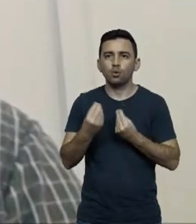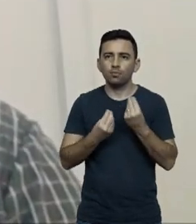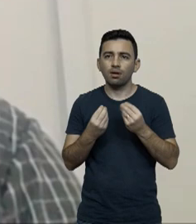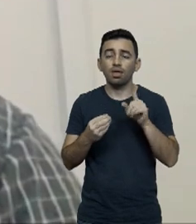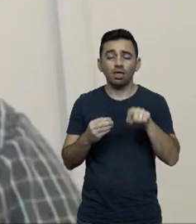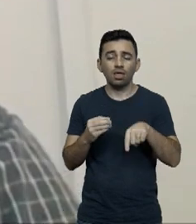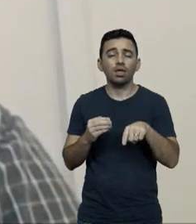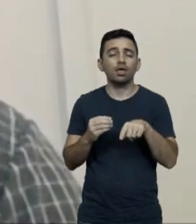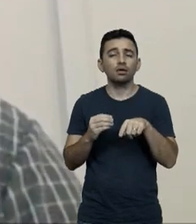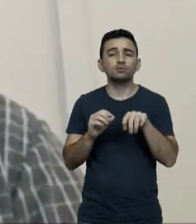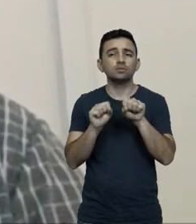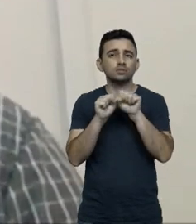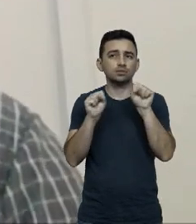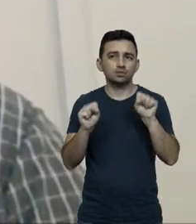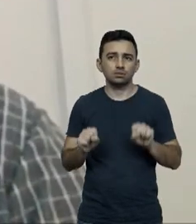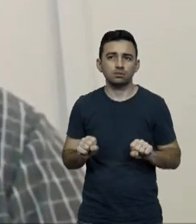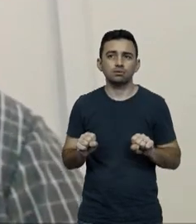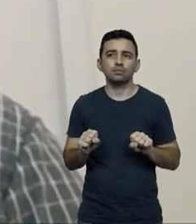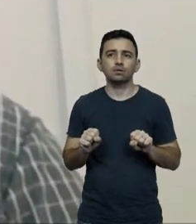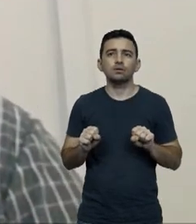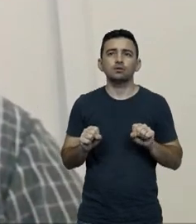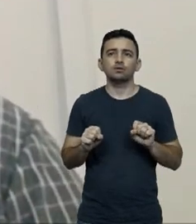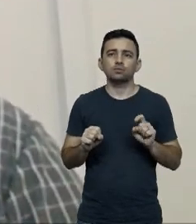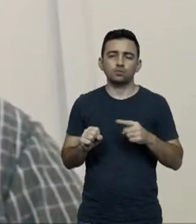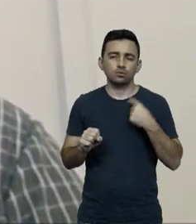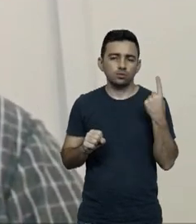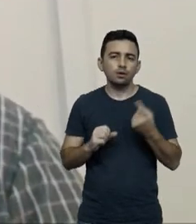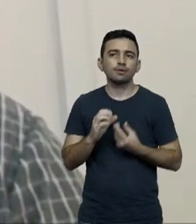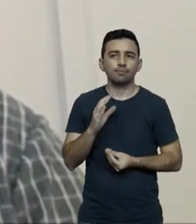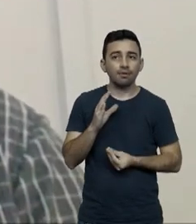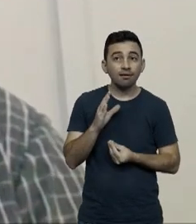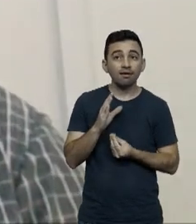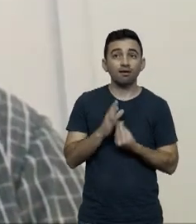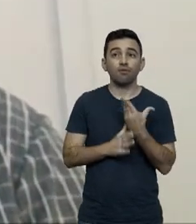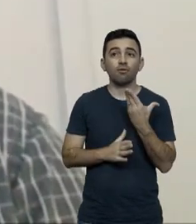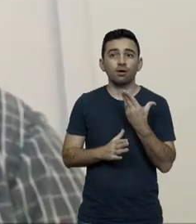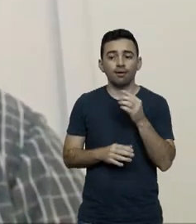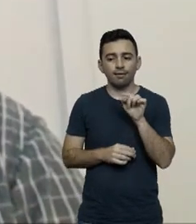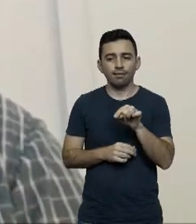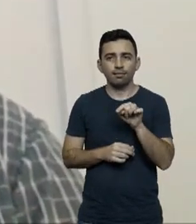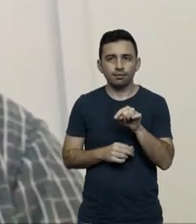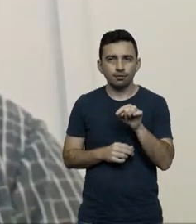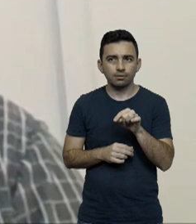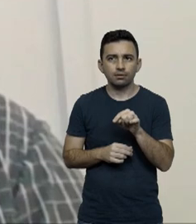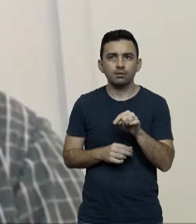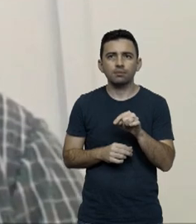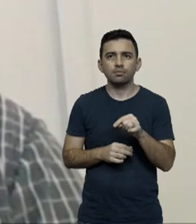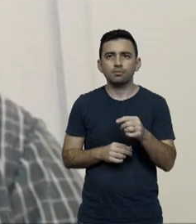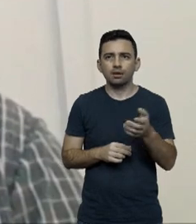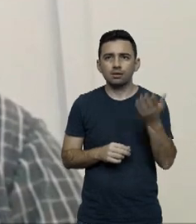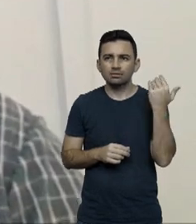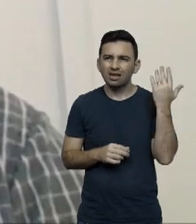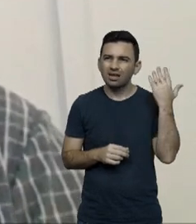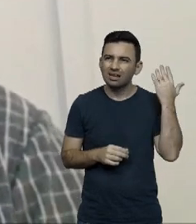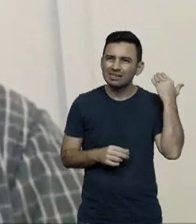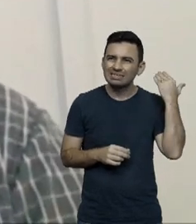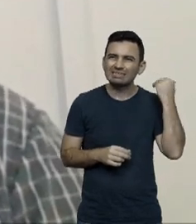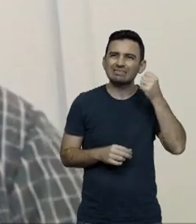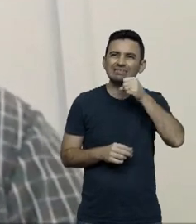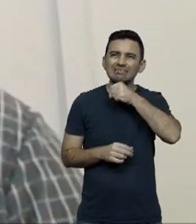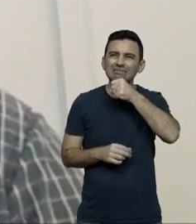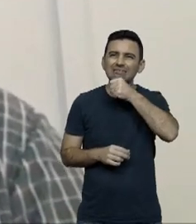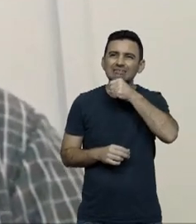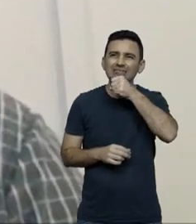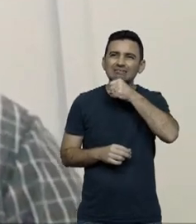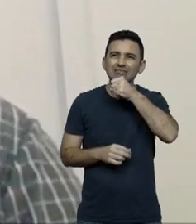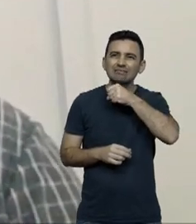um sistema que a gente foi a gente criou esse sistema que já eram não sei o antigo de uma